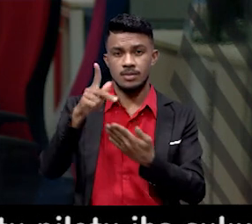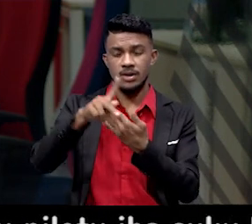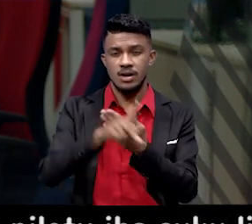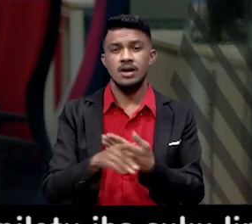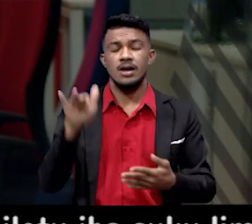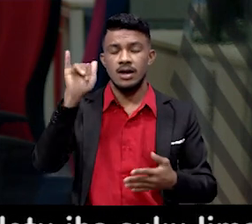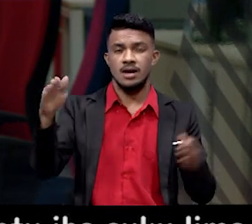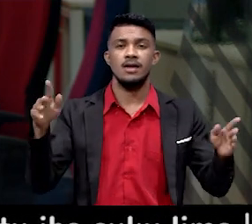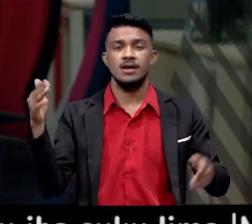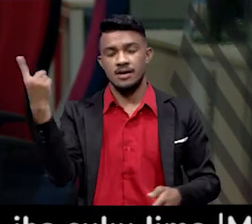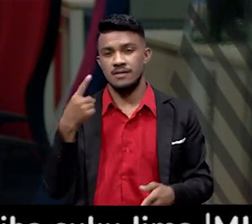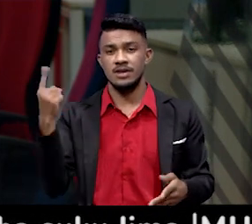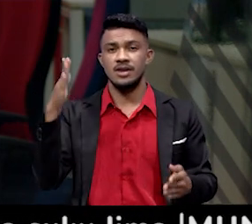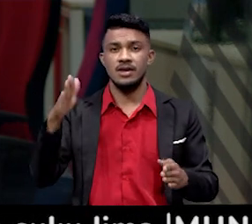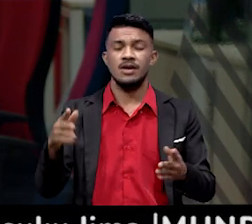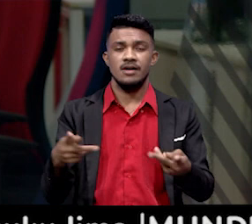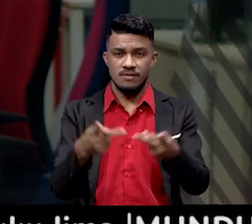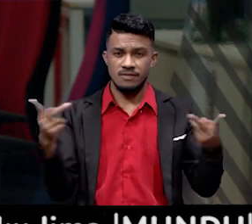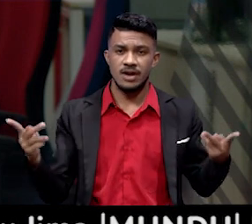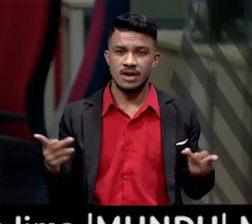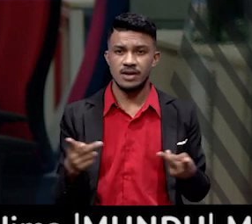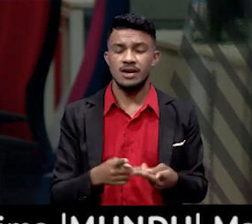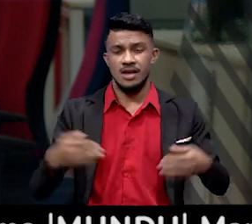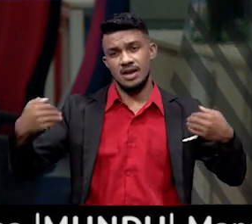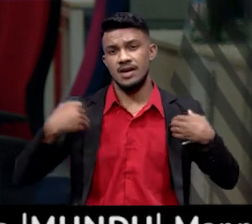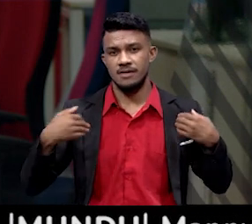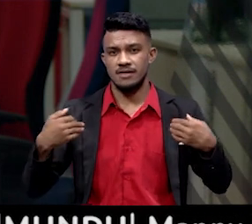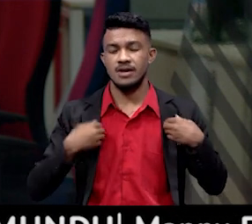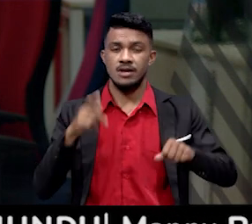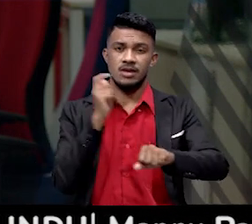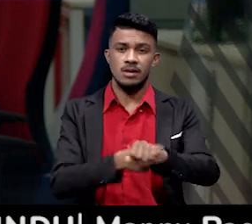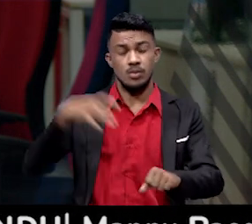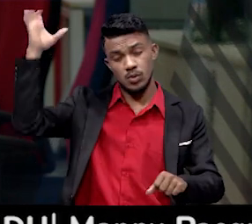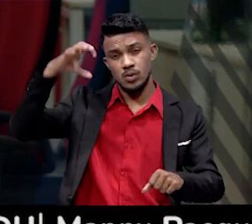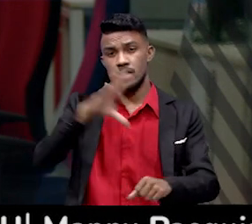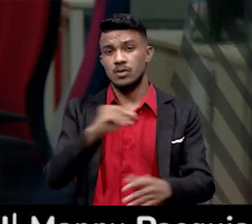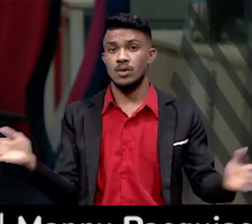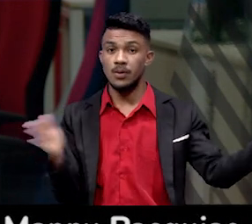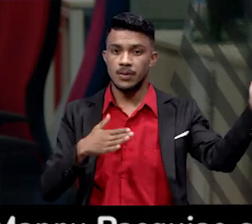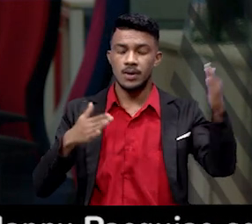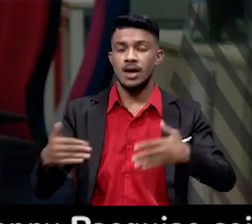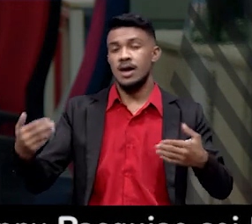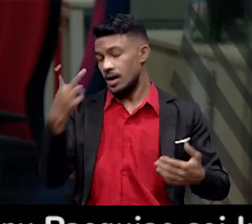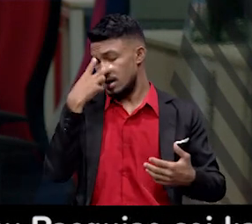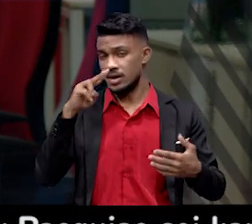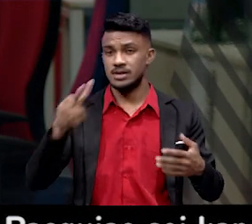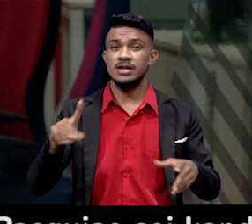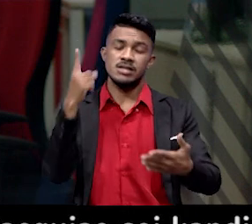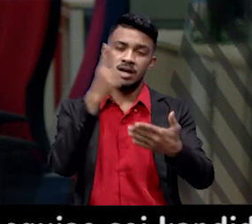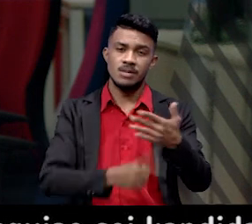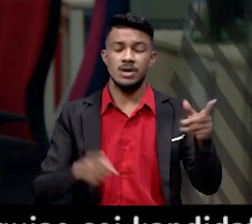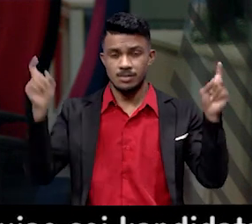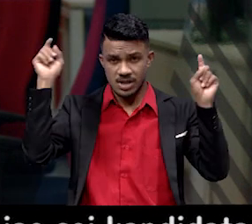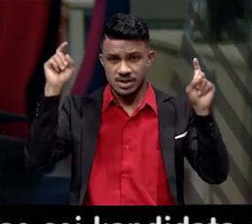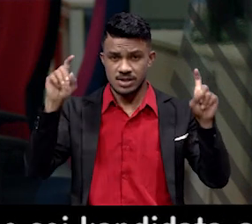deslocado. No se mosu tam fenômeno La Niña. Relaciona o fenômeno La Niña, saída mas precisa